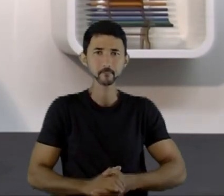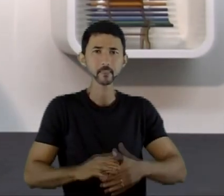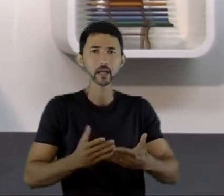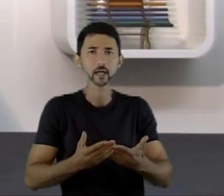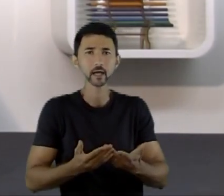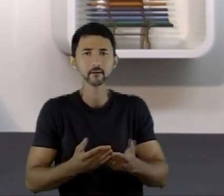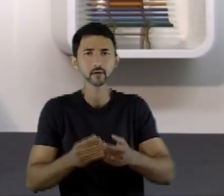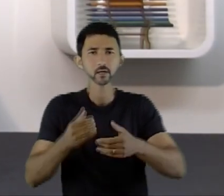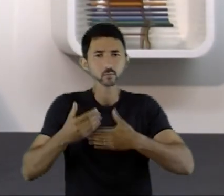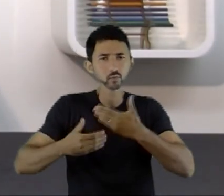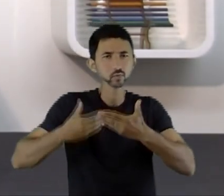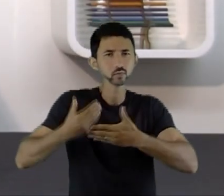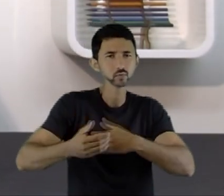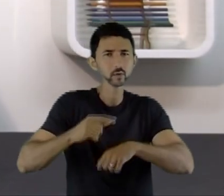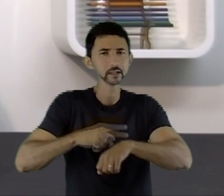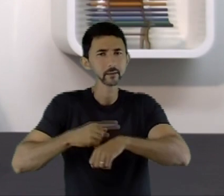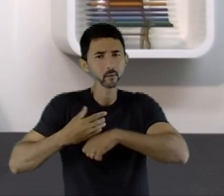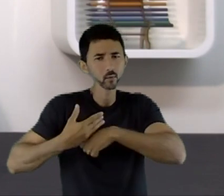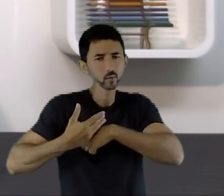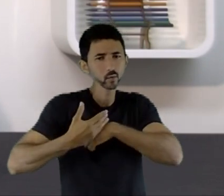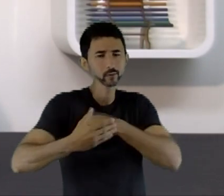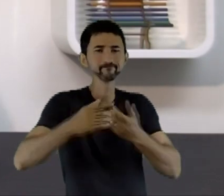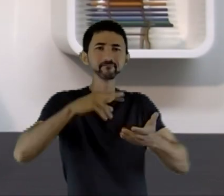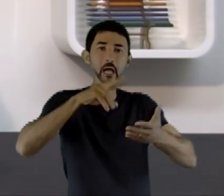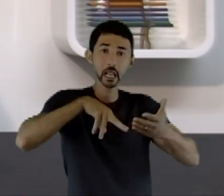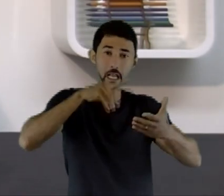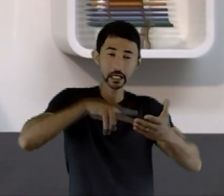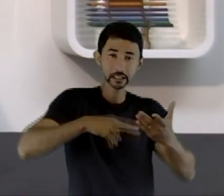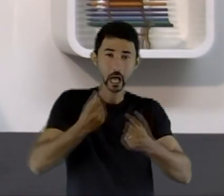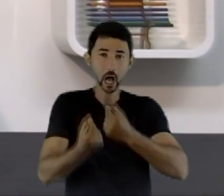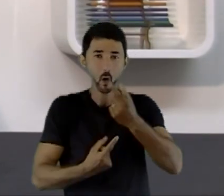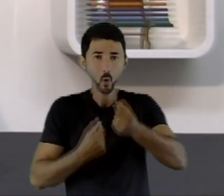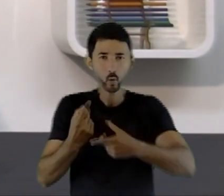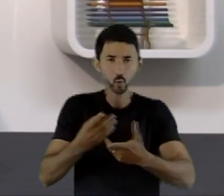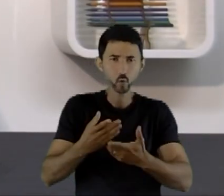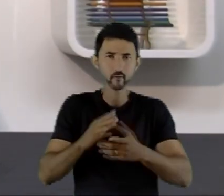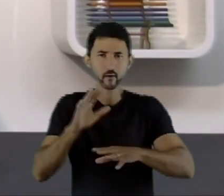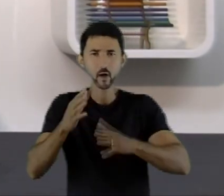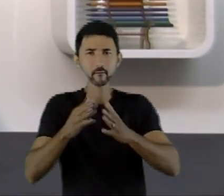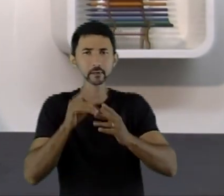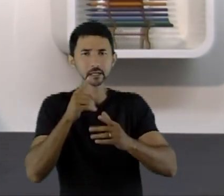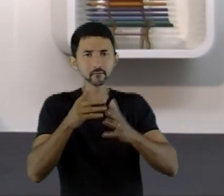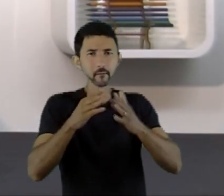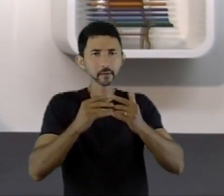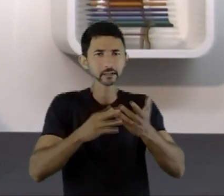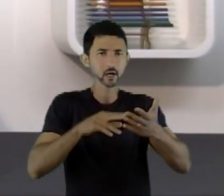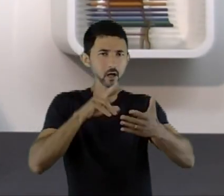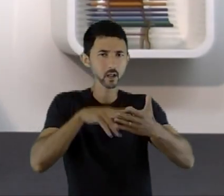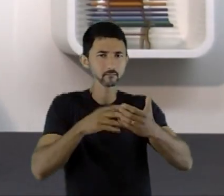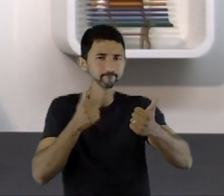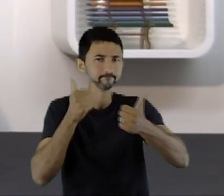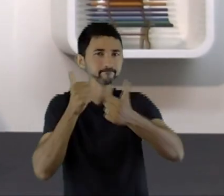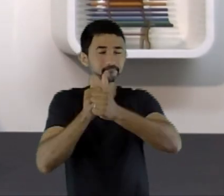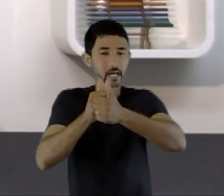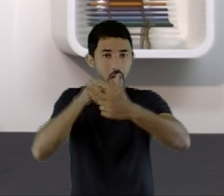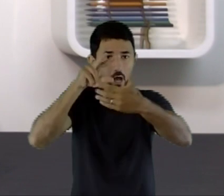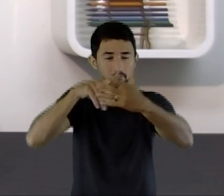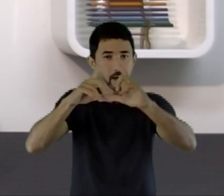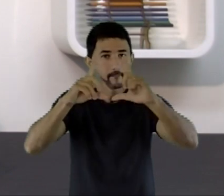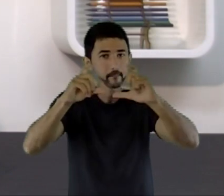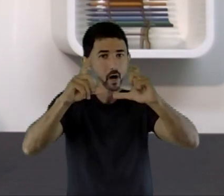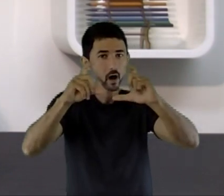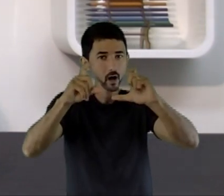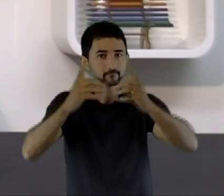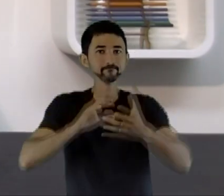vai gastar um tempinho aí fazendo a leitura. Em alguns momentos hoje eu vou pedir para você fazer print da tela, se você estiver assistindo a